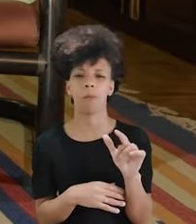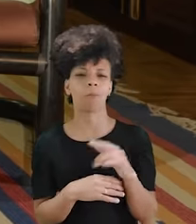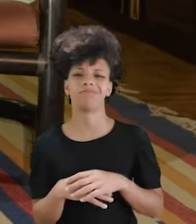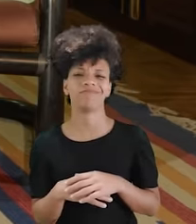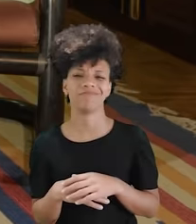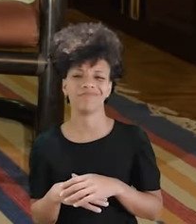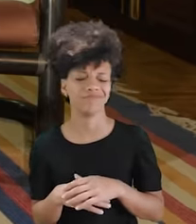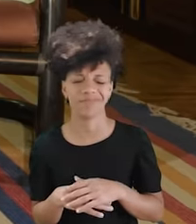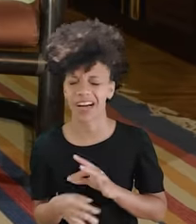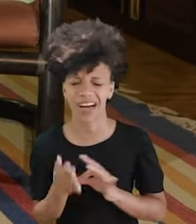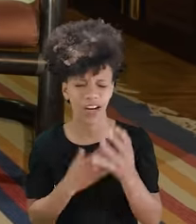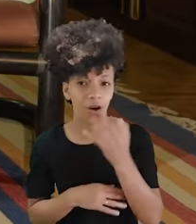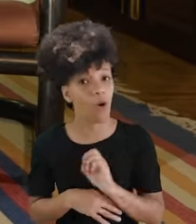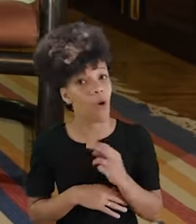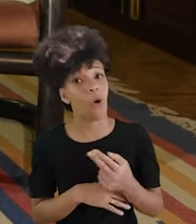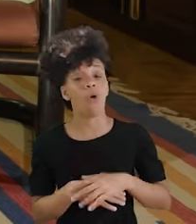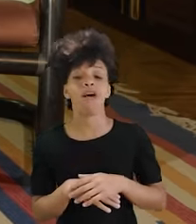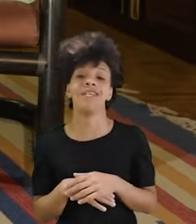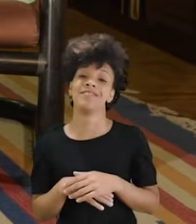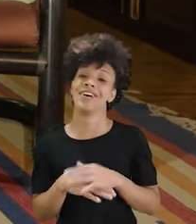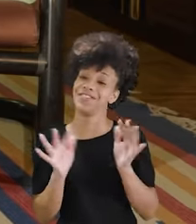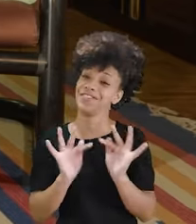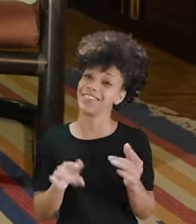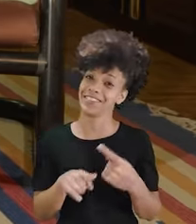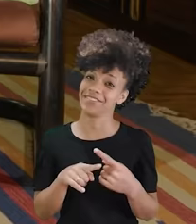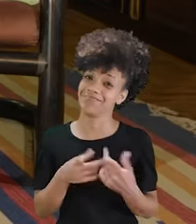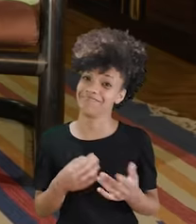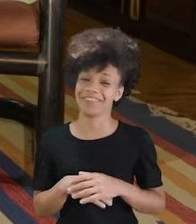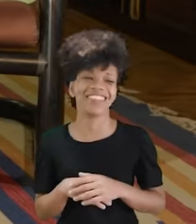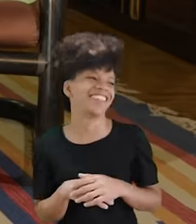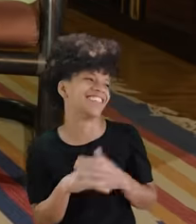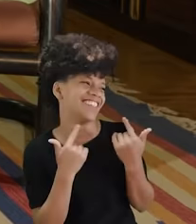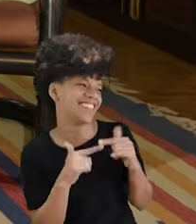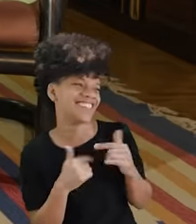muito puto porque aqui foi então feliz que ele tá comendo